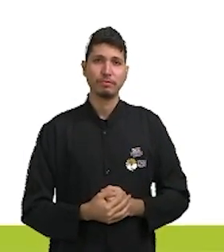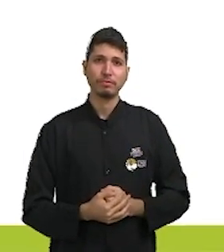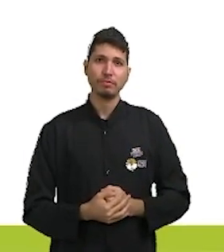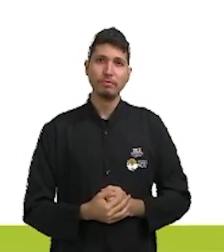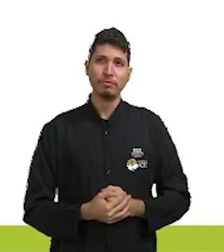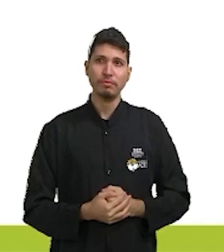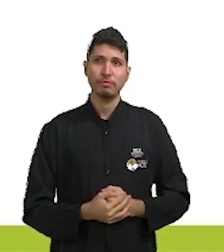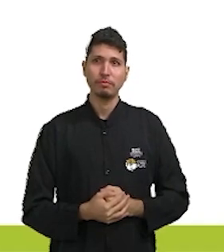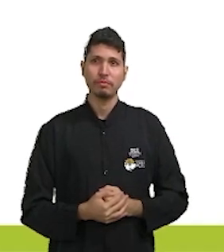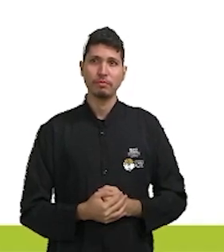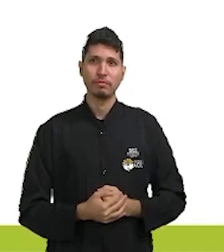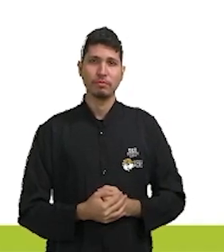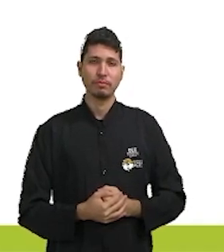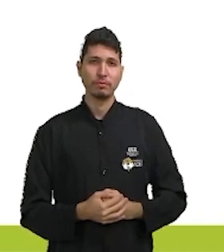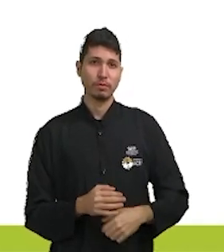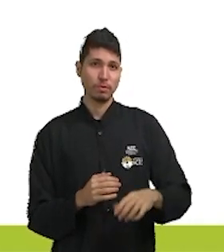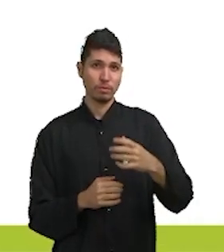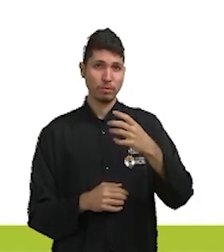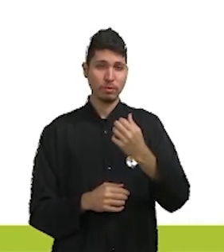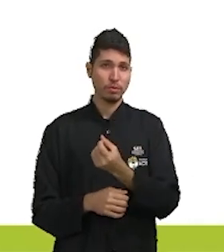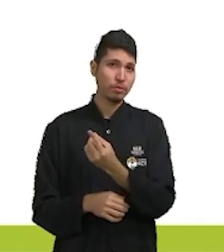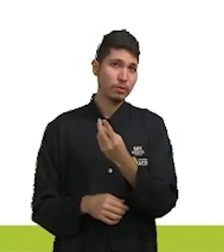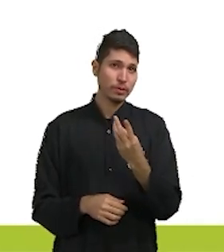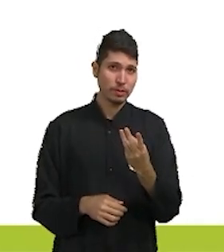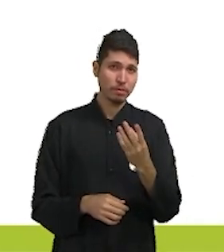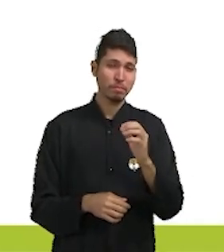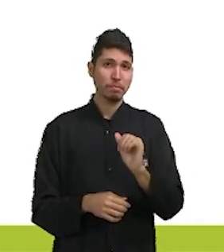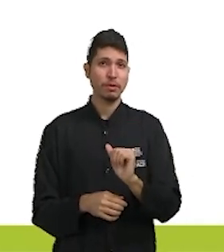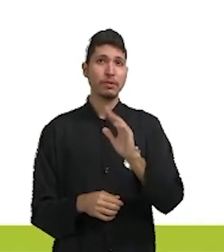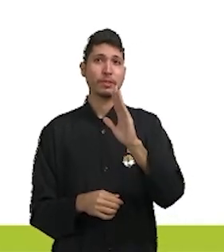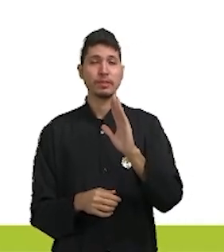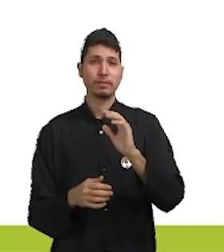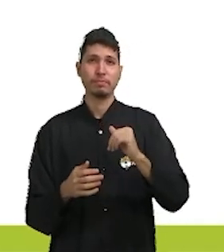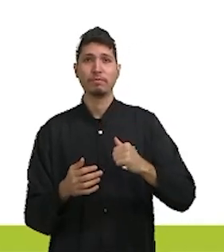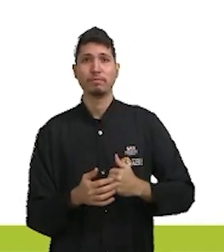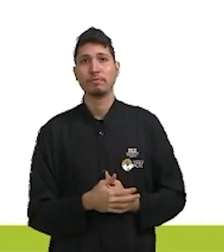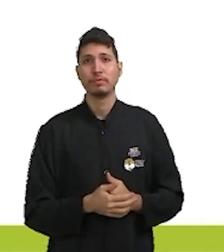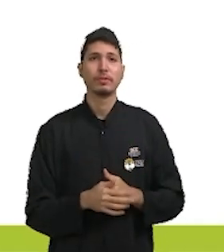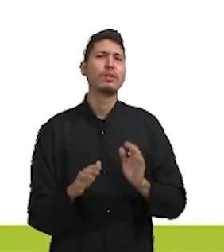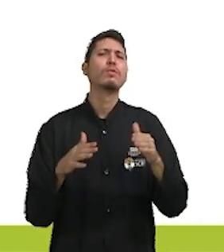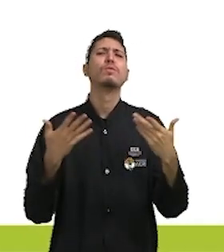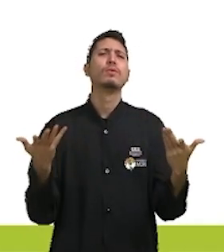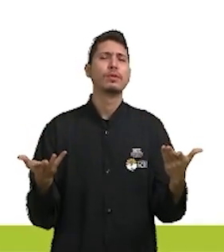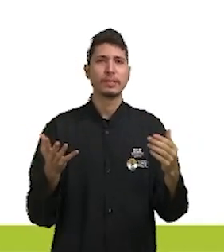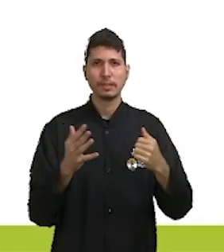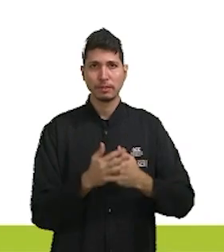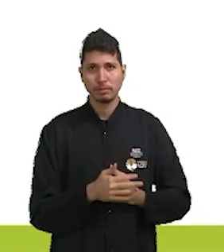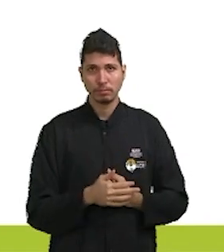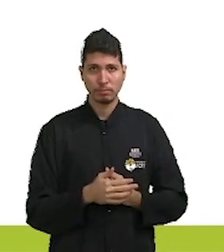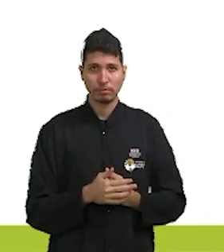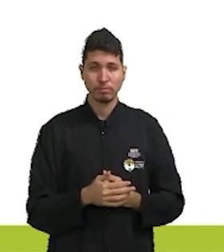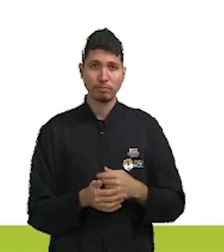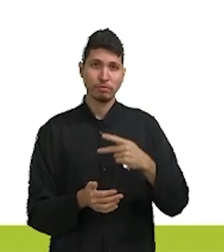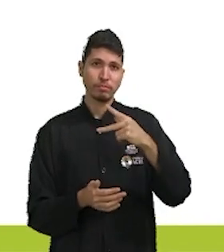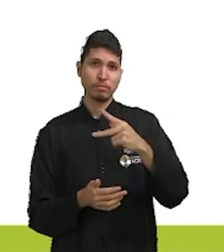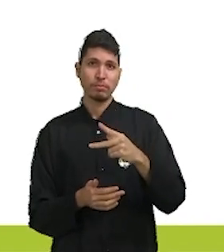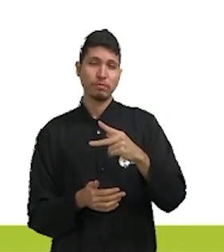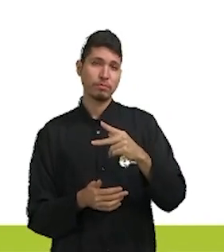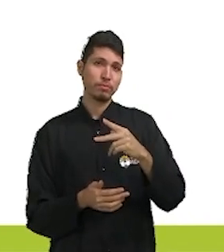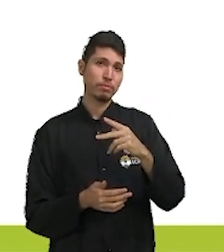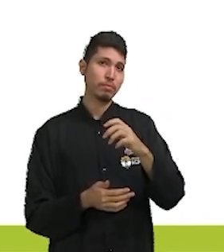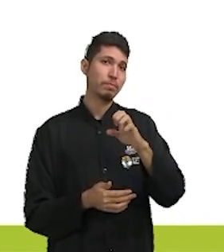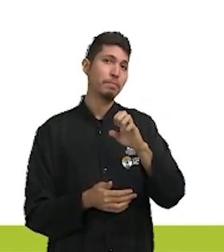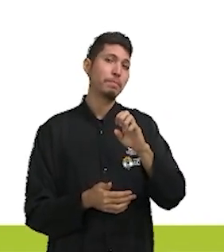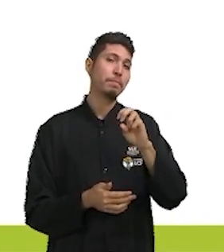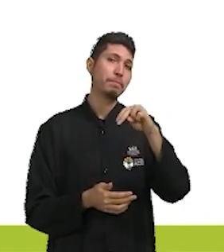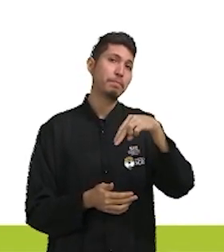ter número maior em relação à primeira reação seria a penúltima e a última